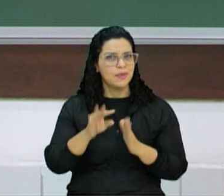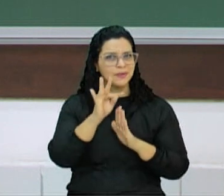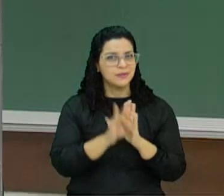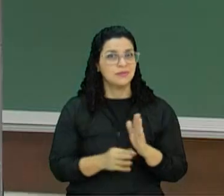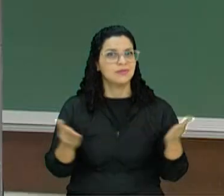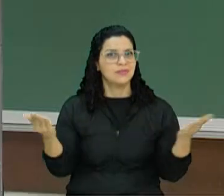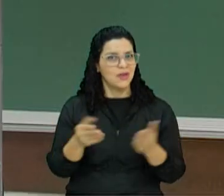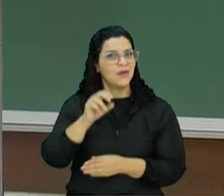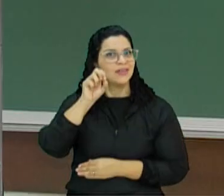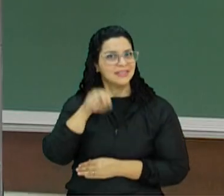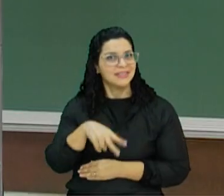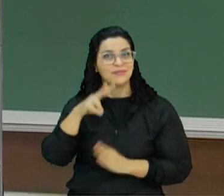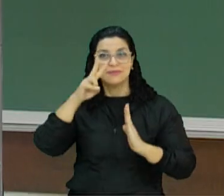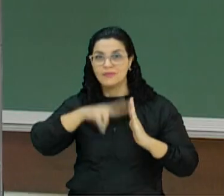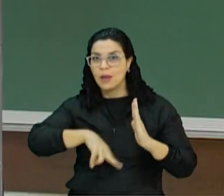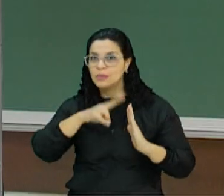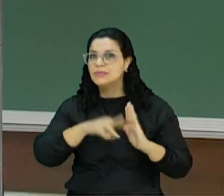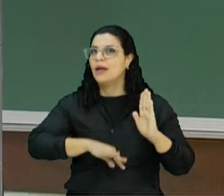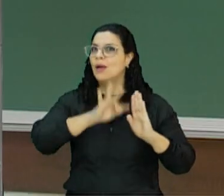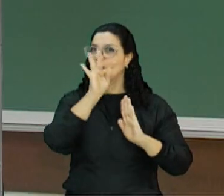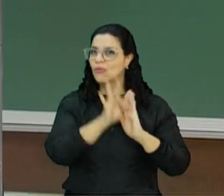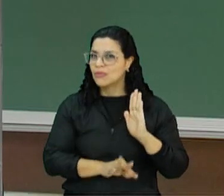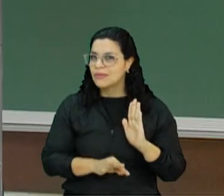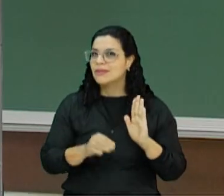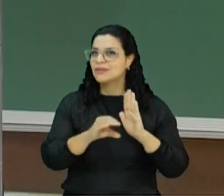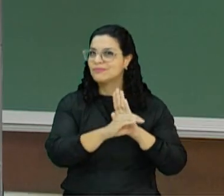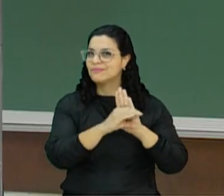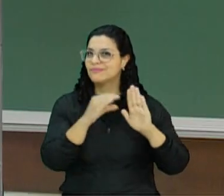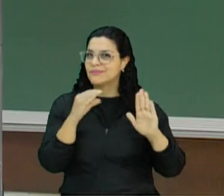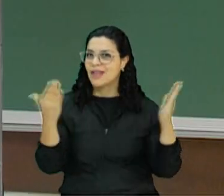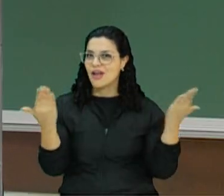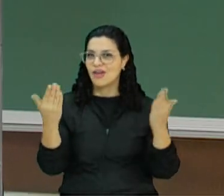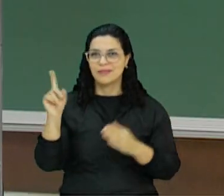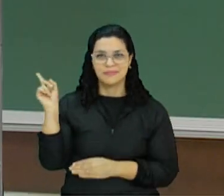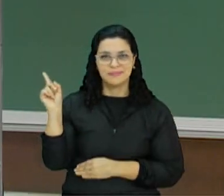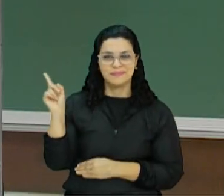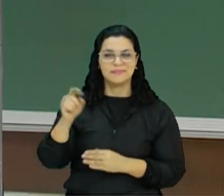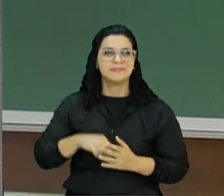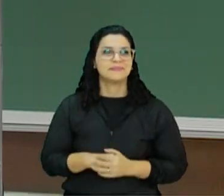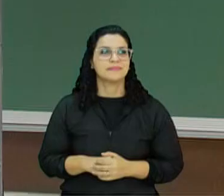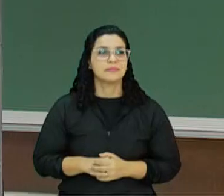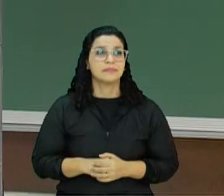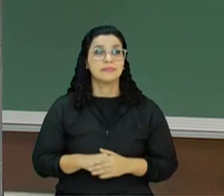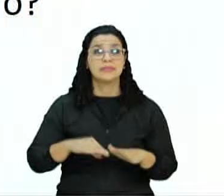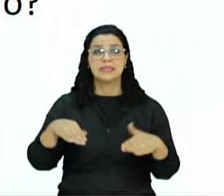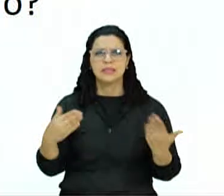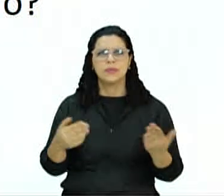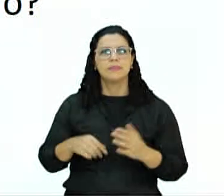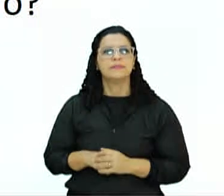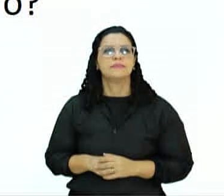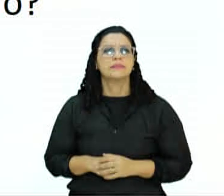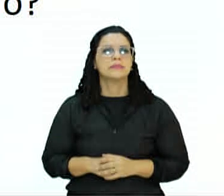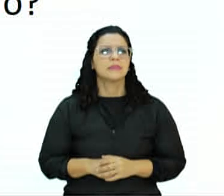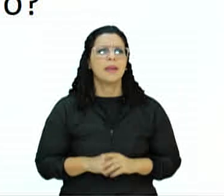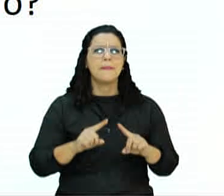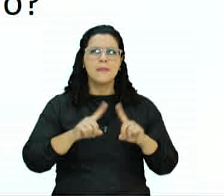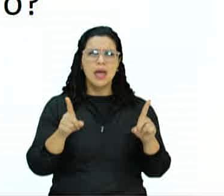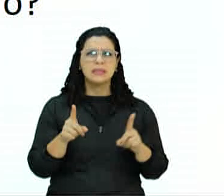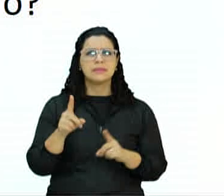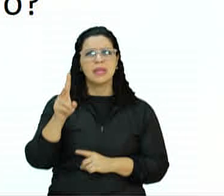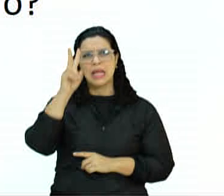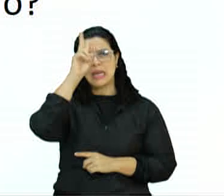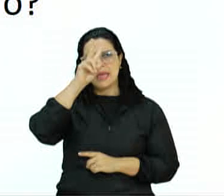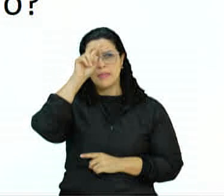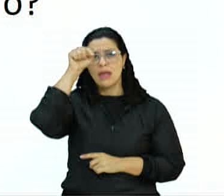E agora sim, a gente vai começar a segunda parte do nosso conto. Olha lá então. Mas